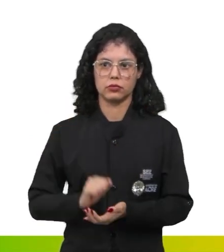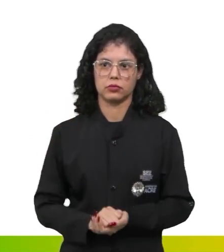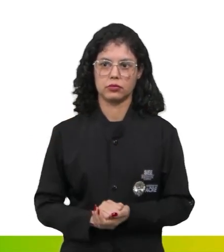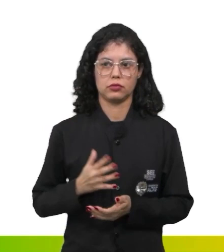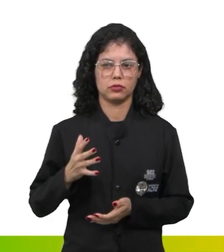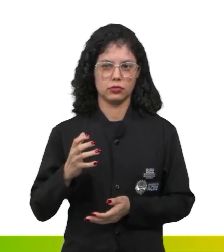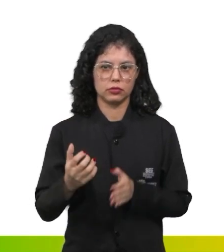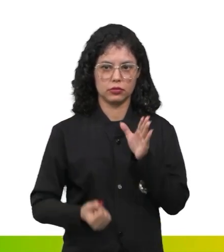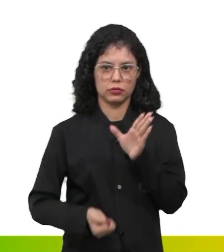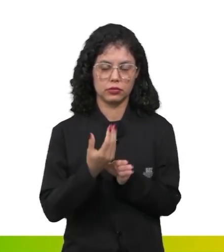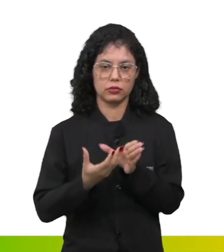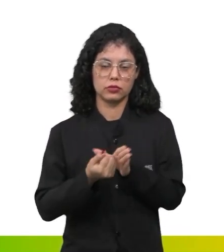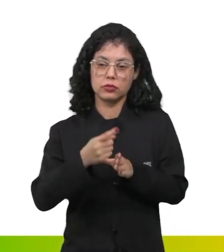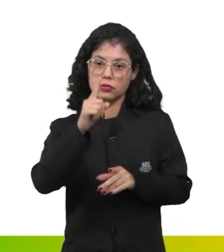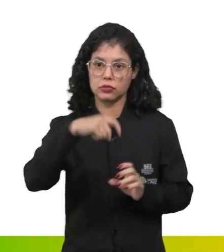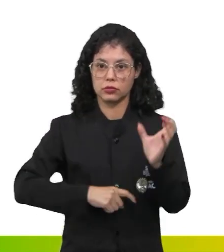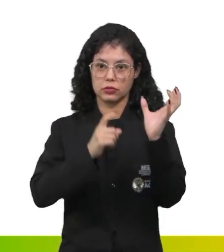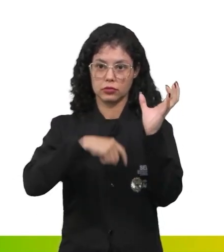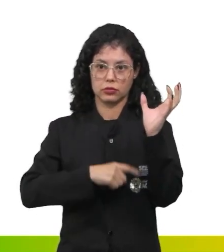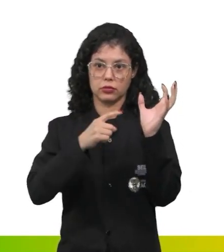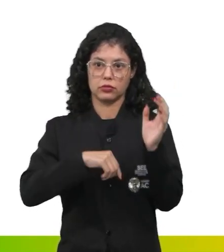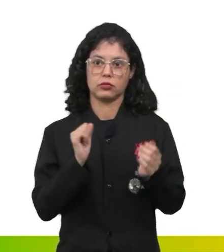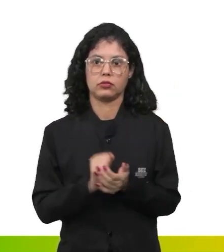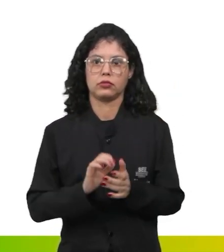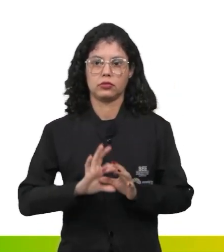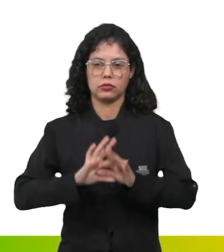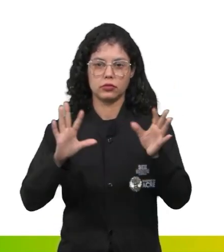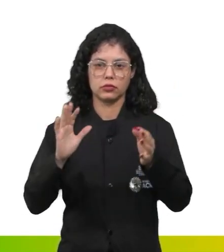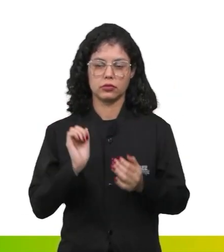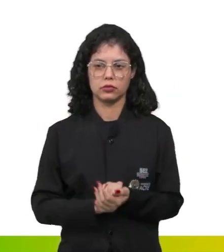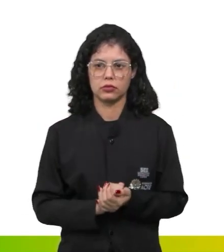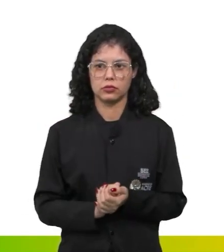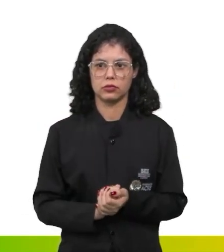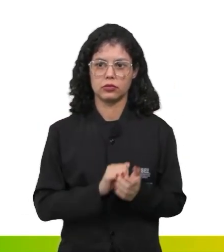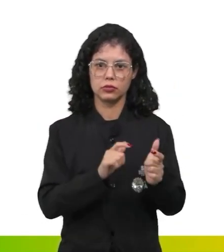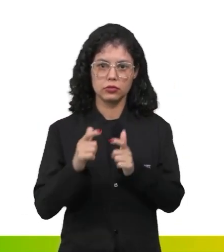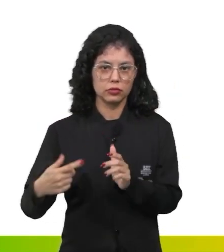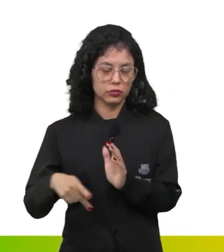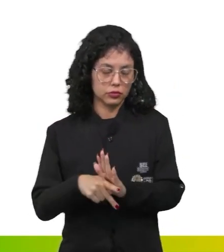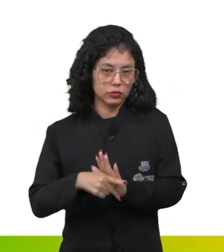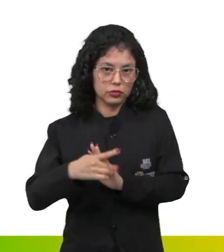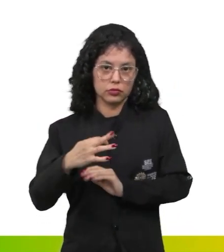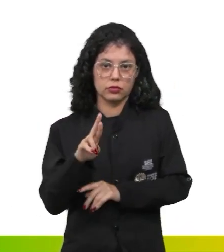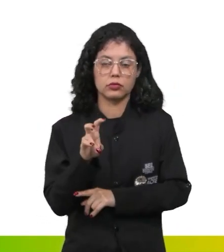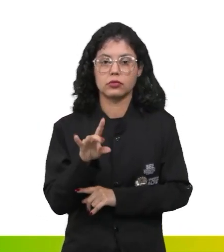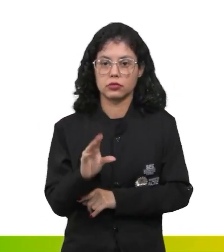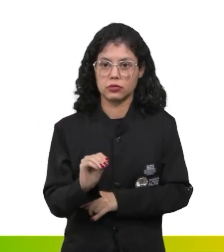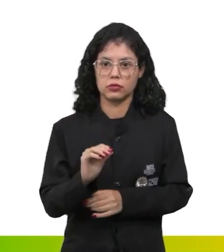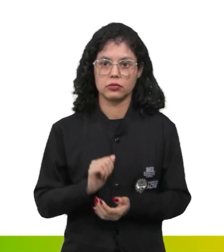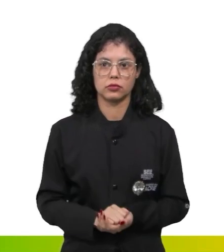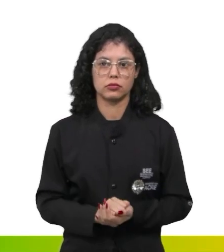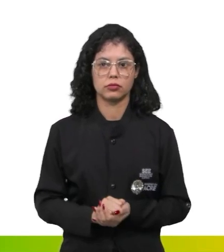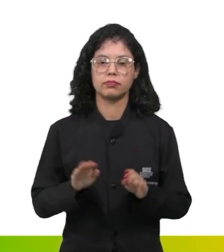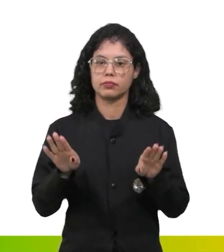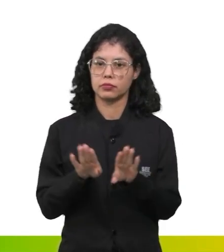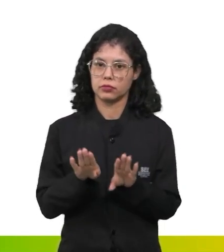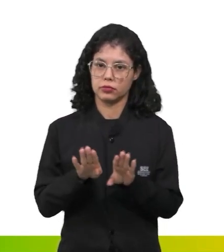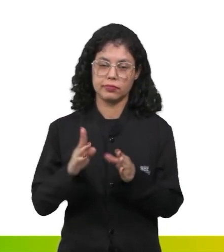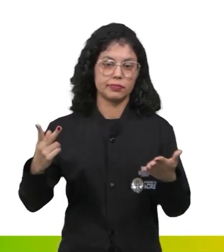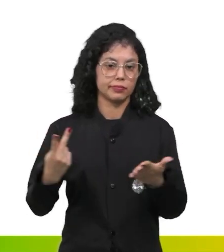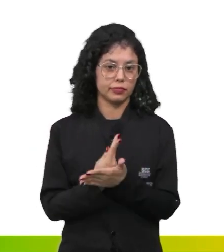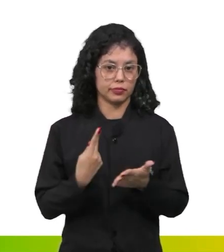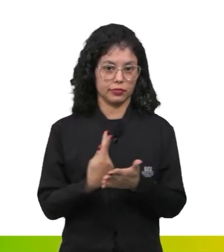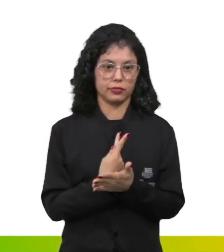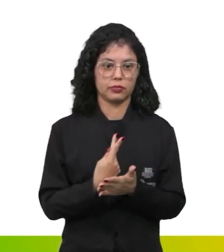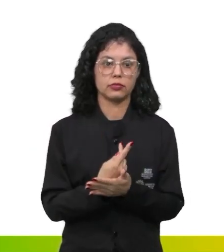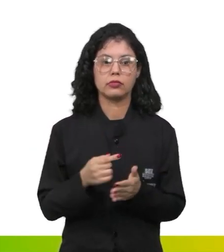plantas microscópicas que surgiram da fotossíntese espontânea nos oceanos primitivos. Também está errada